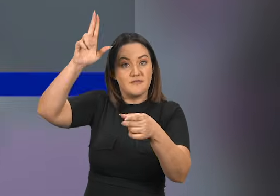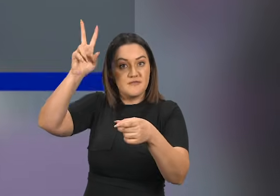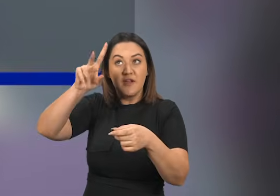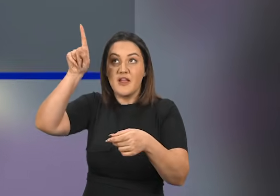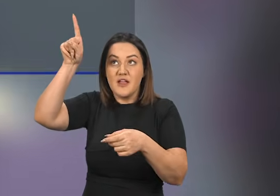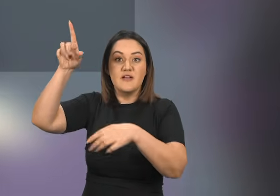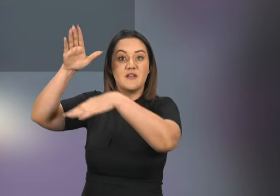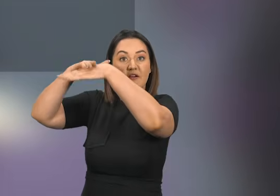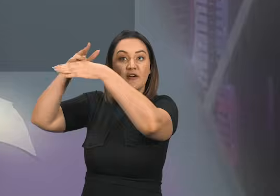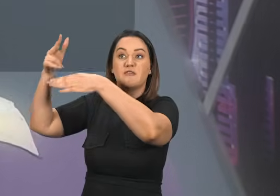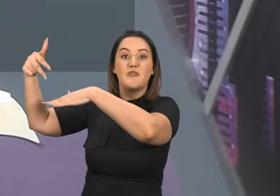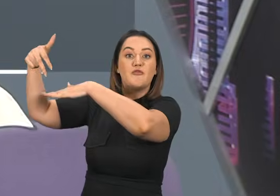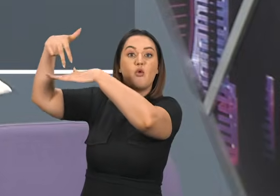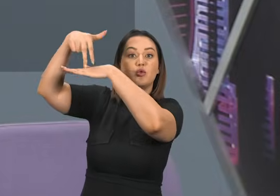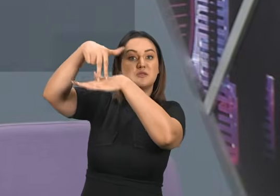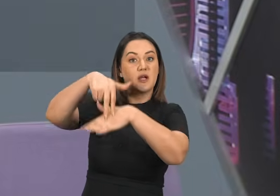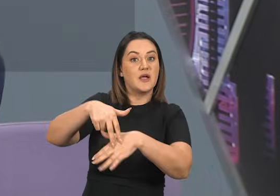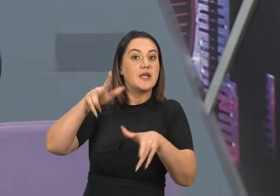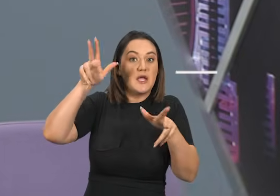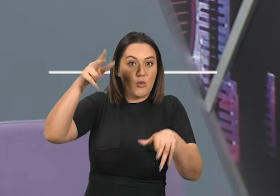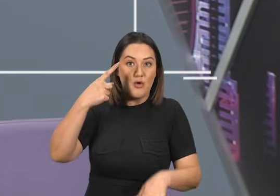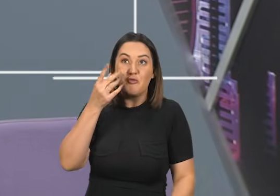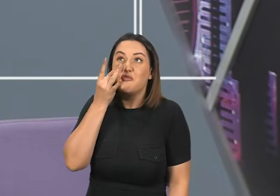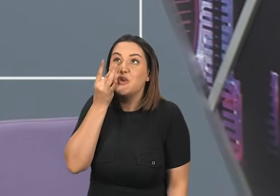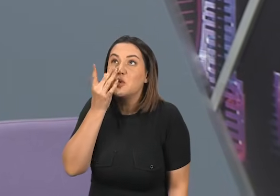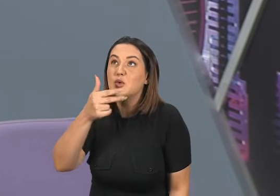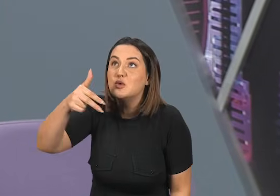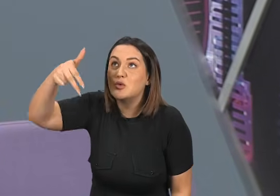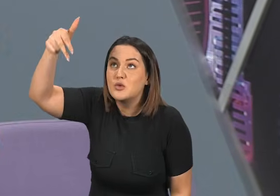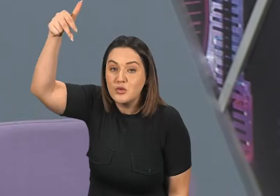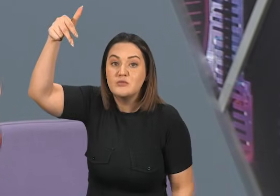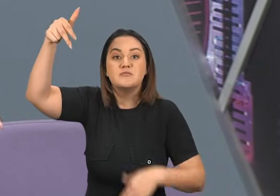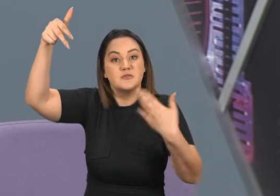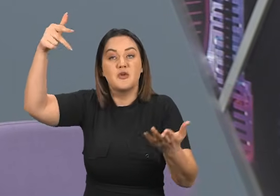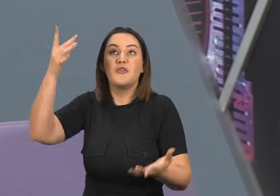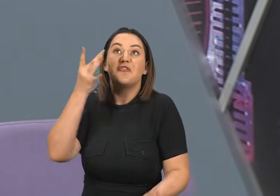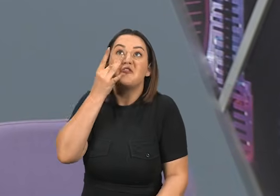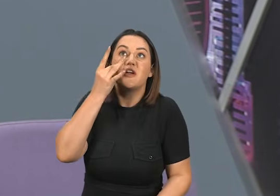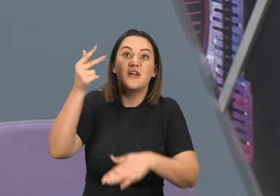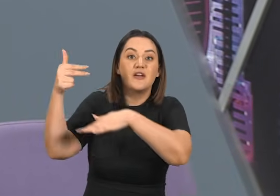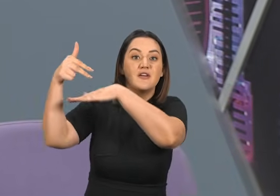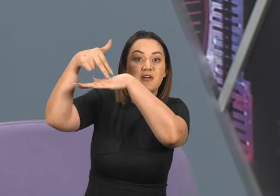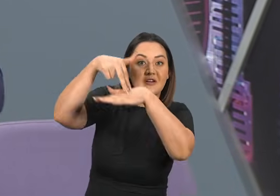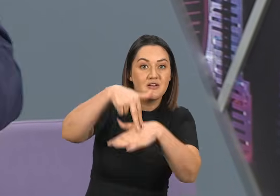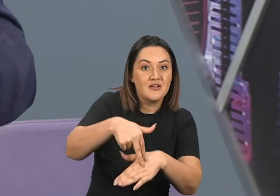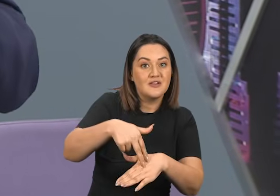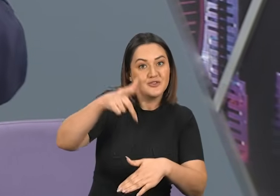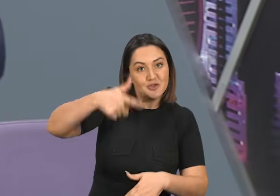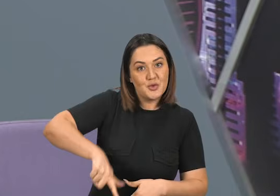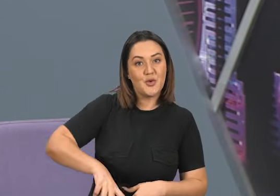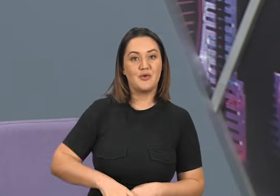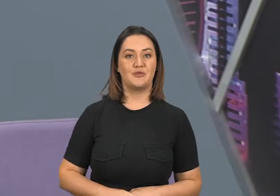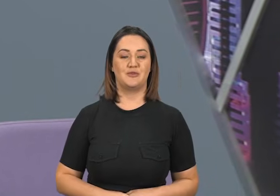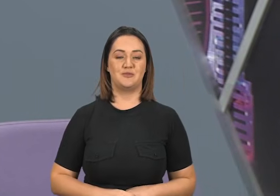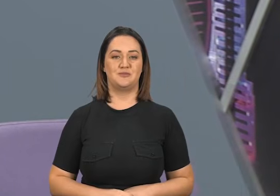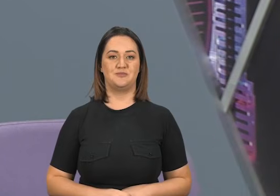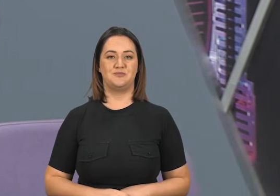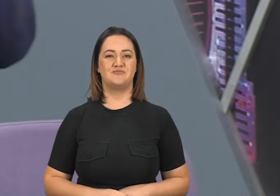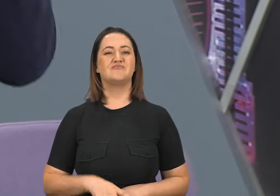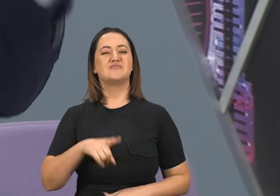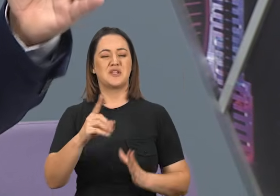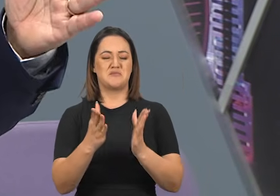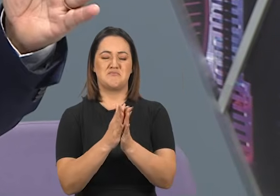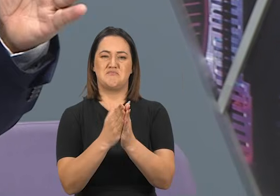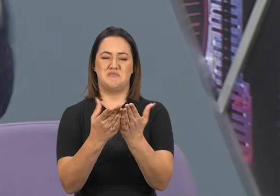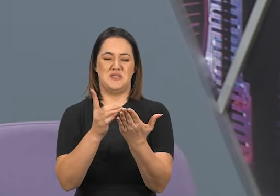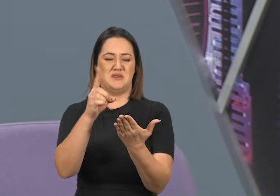como o viste subir. Então os anjos aqui confirmaram que Jesus vai voltar. Aí você vai encontrar na Bíblia